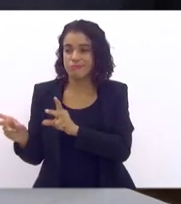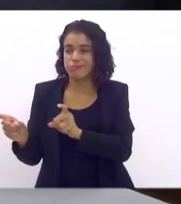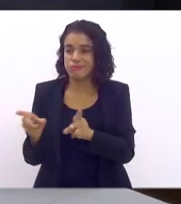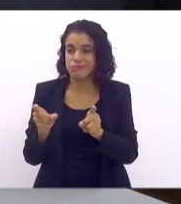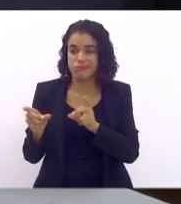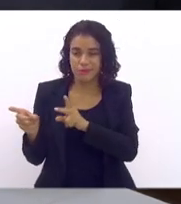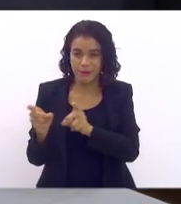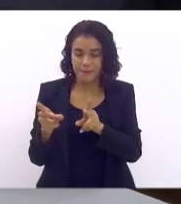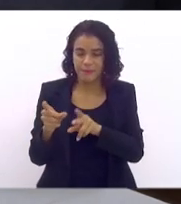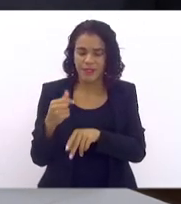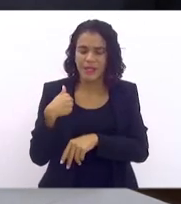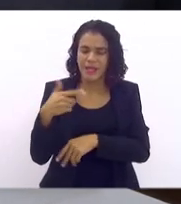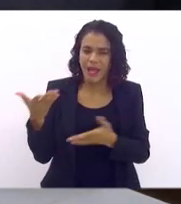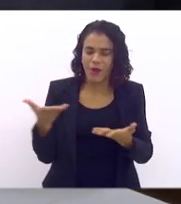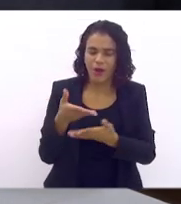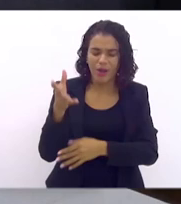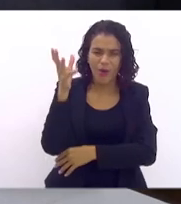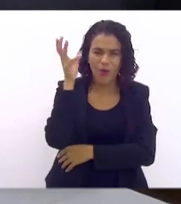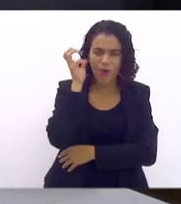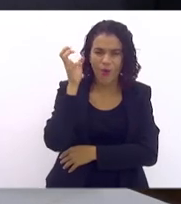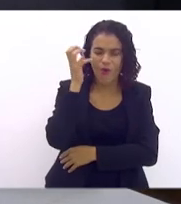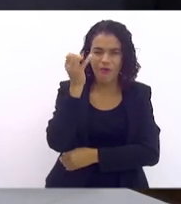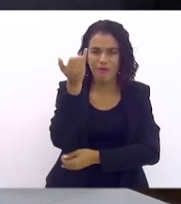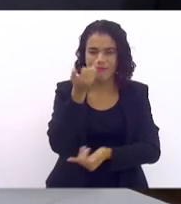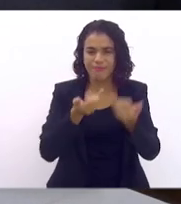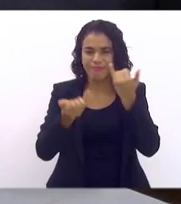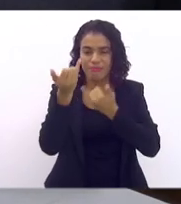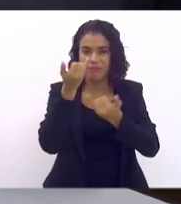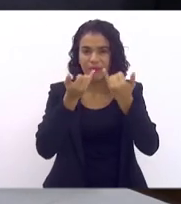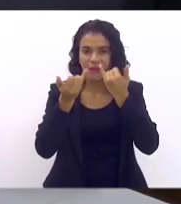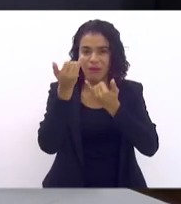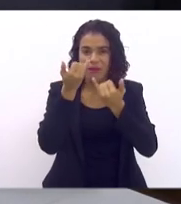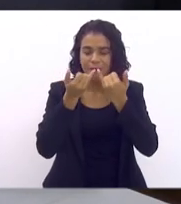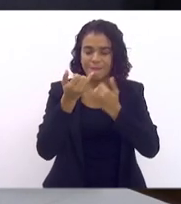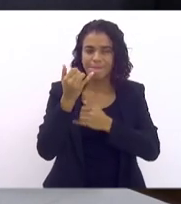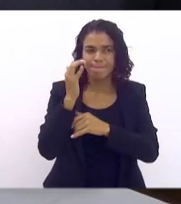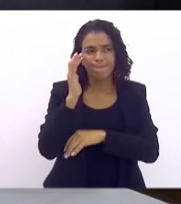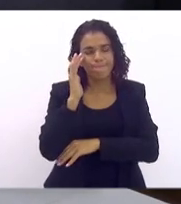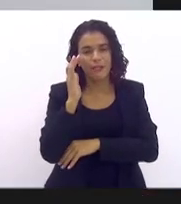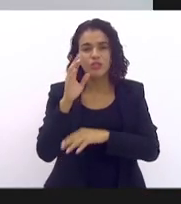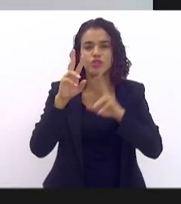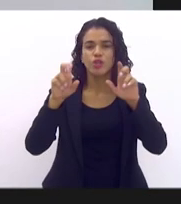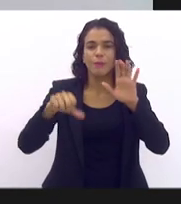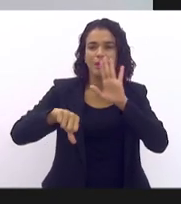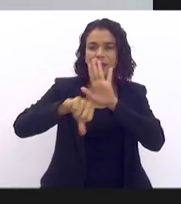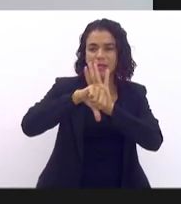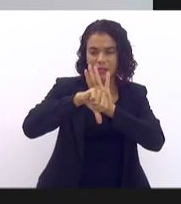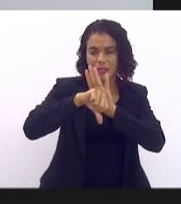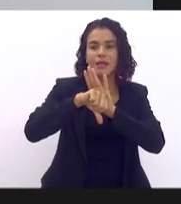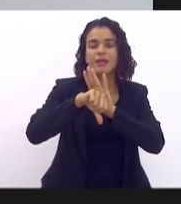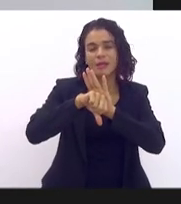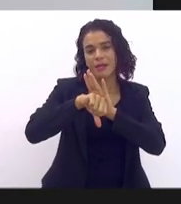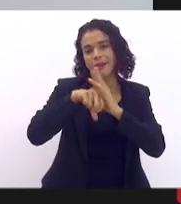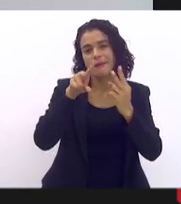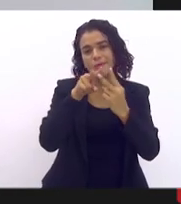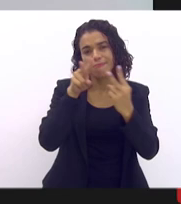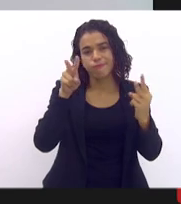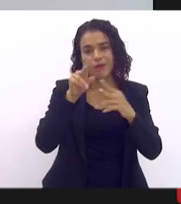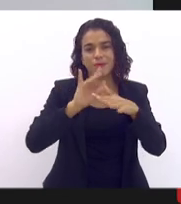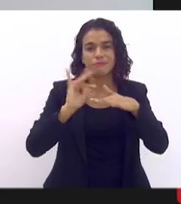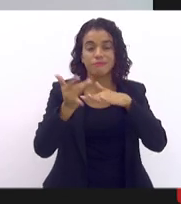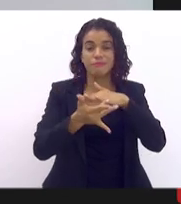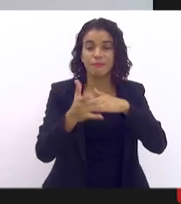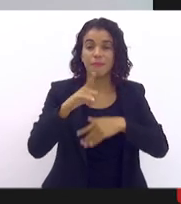os depoimentos de hoje e a gente verifica que o crime cibernético pode ter proporções